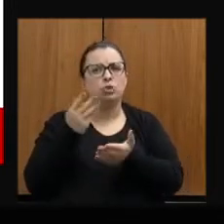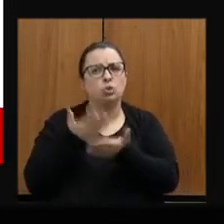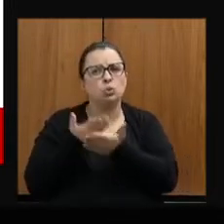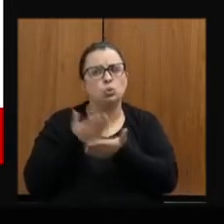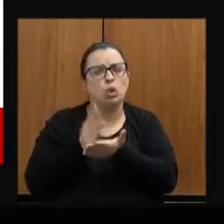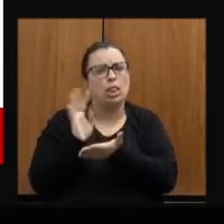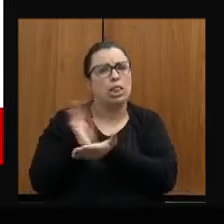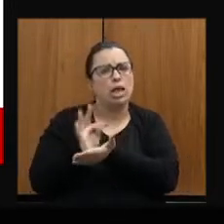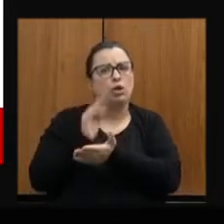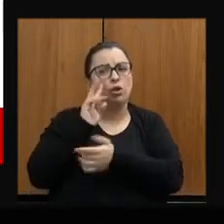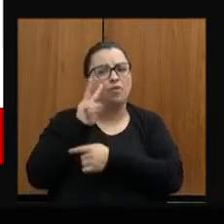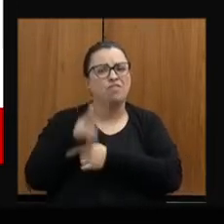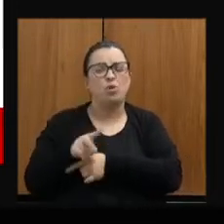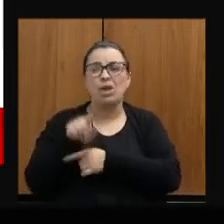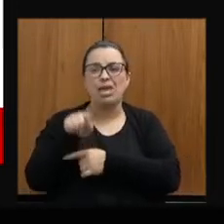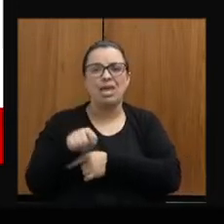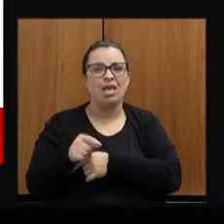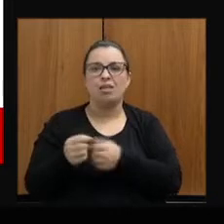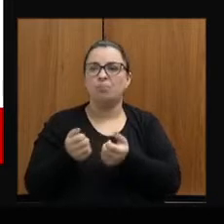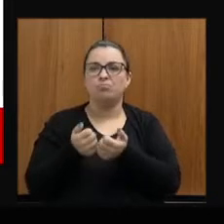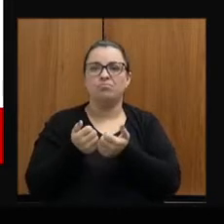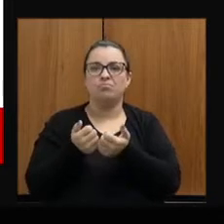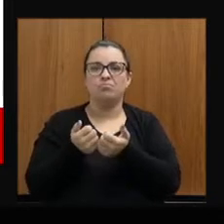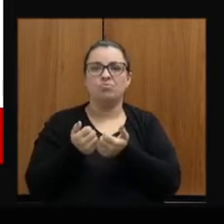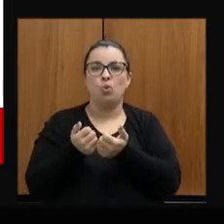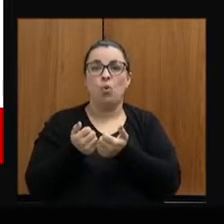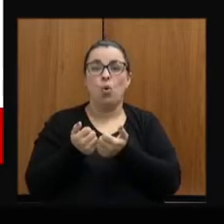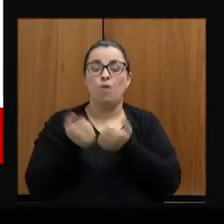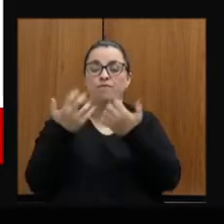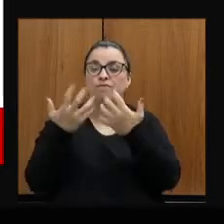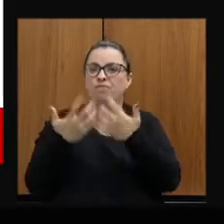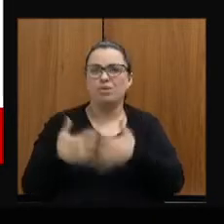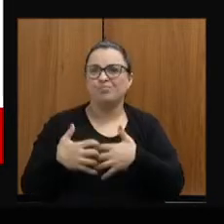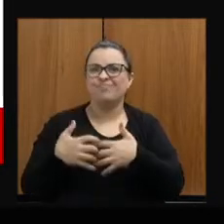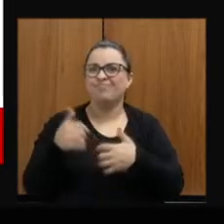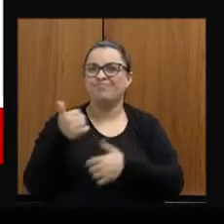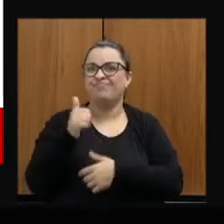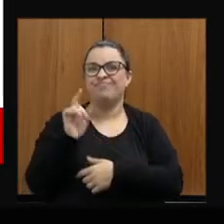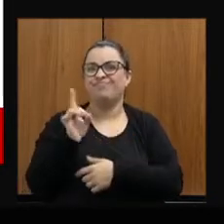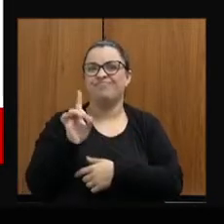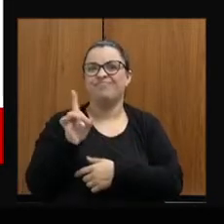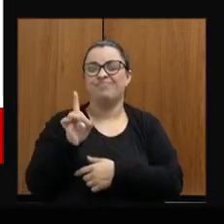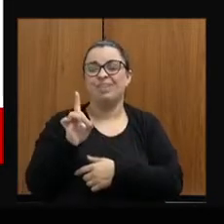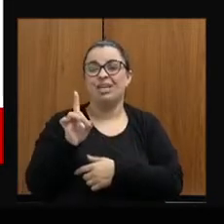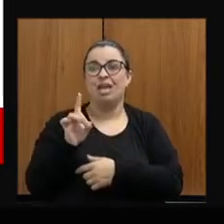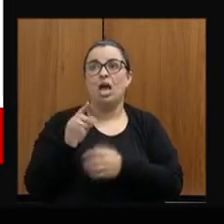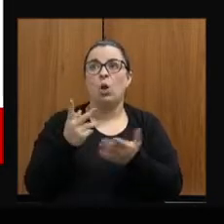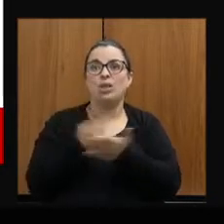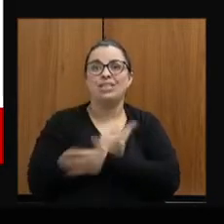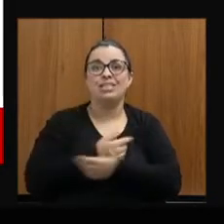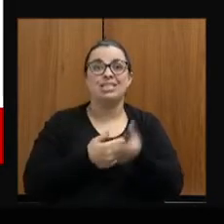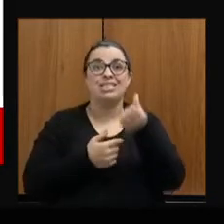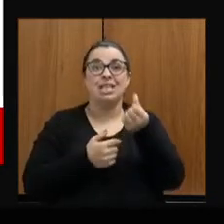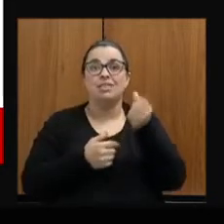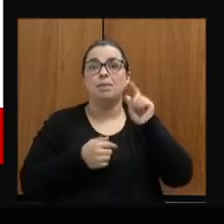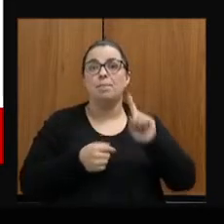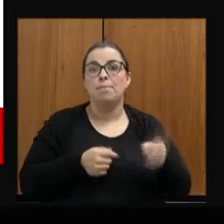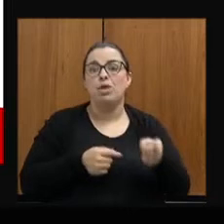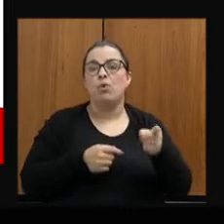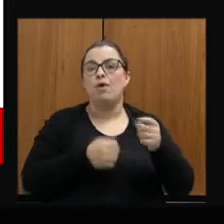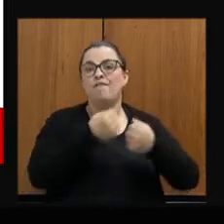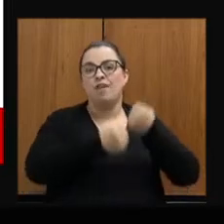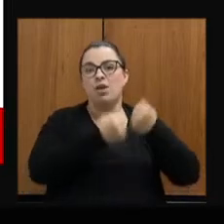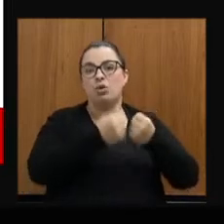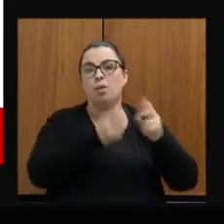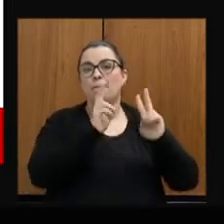o quê que isso quer dizer que seis mil veículos permanecem na Região Metropolitana e deixam de utilizar o